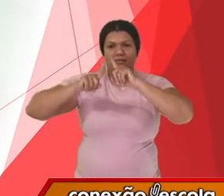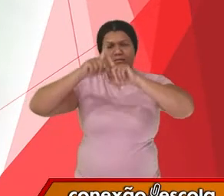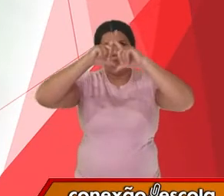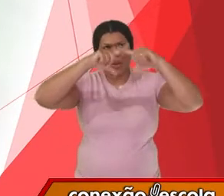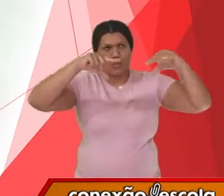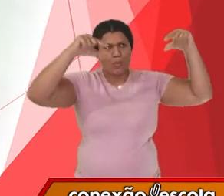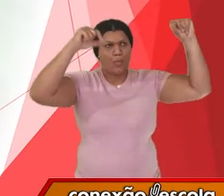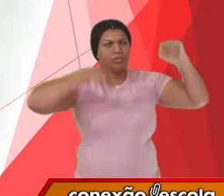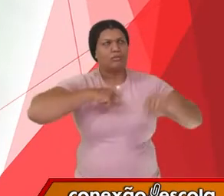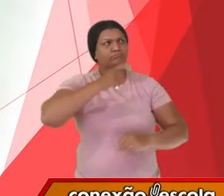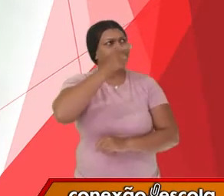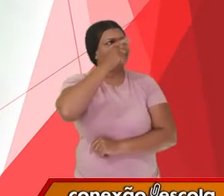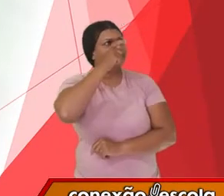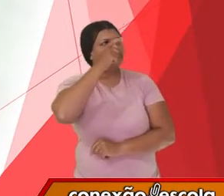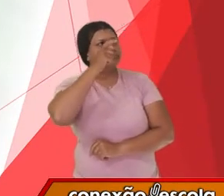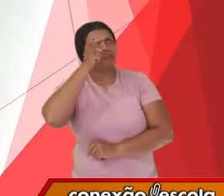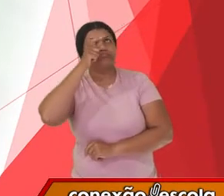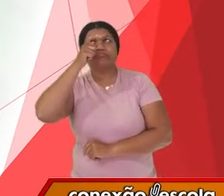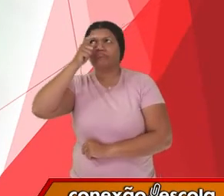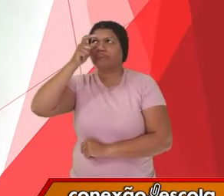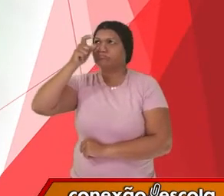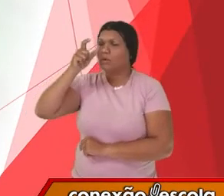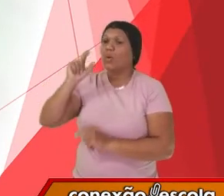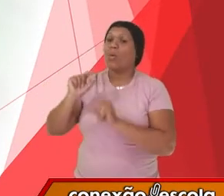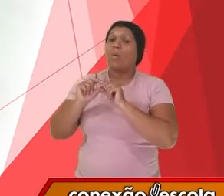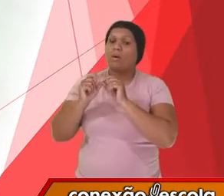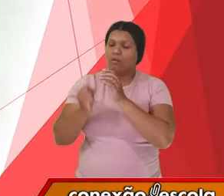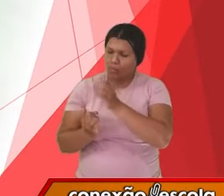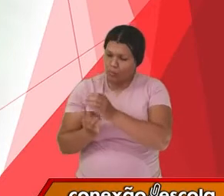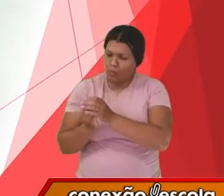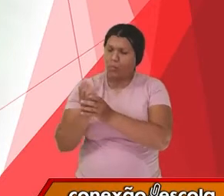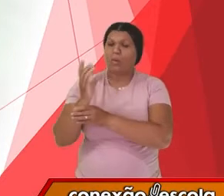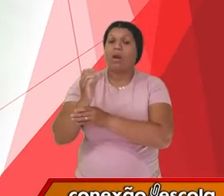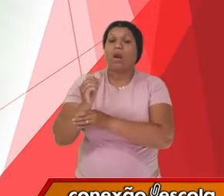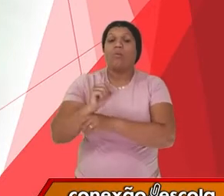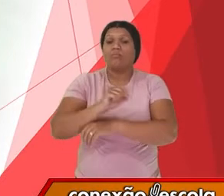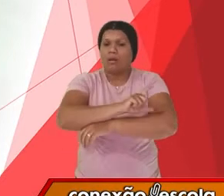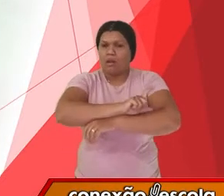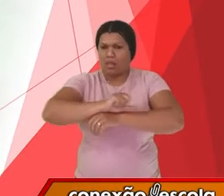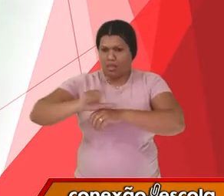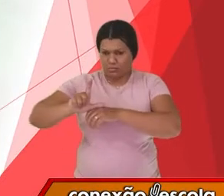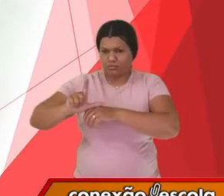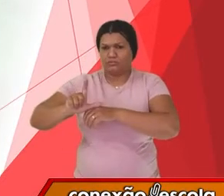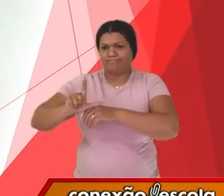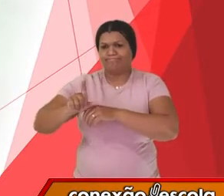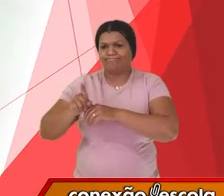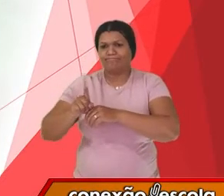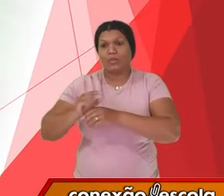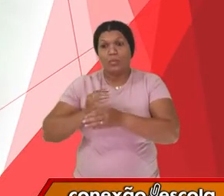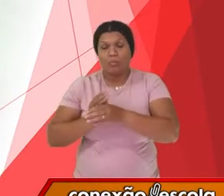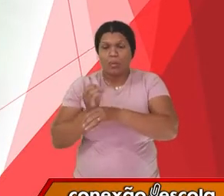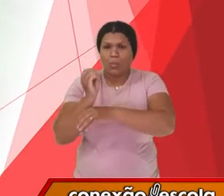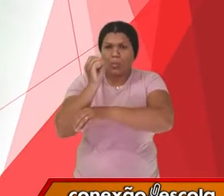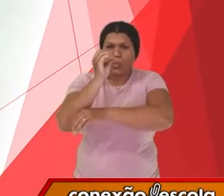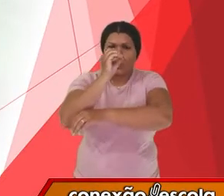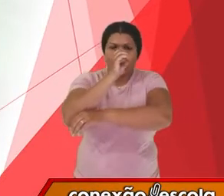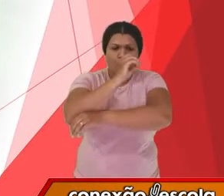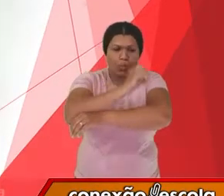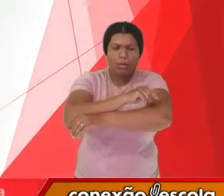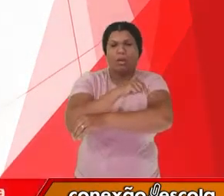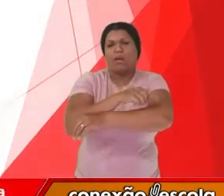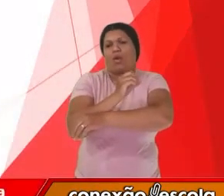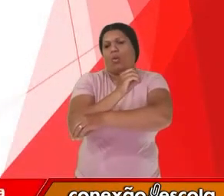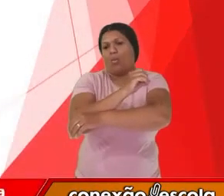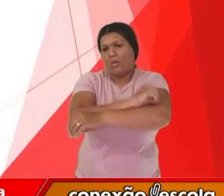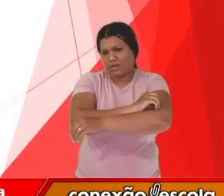nós observamos esses astros nascendo no leste e se pondo no oeste. Os dias e as noites